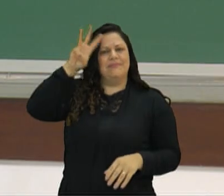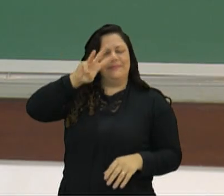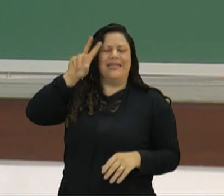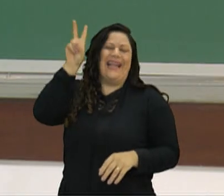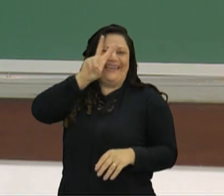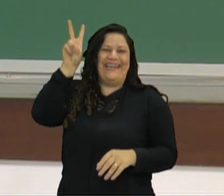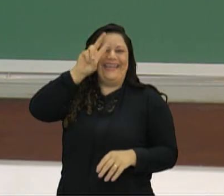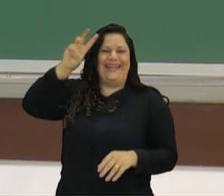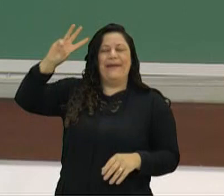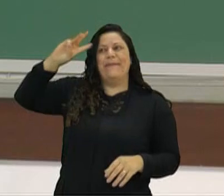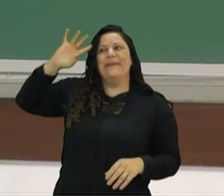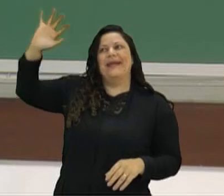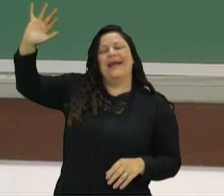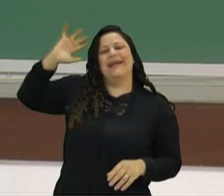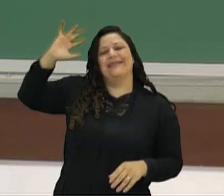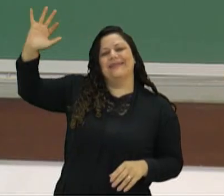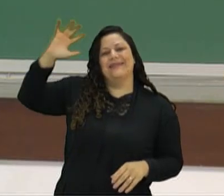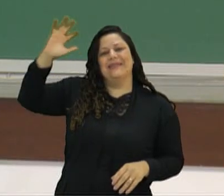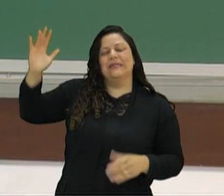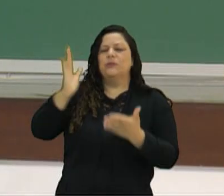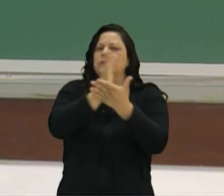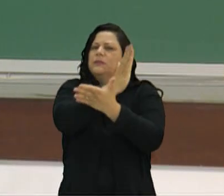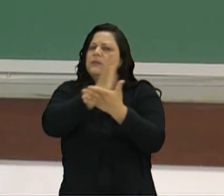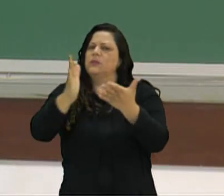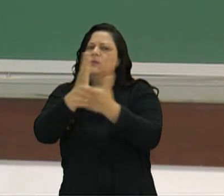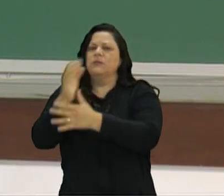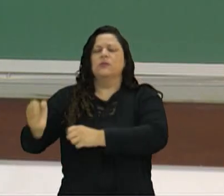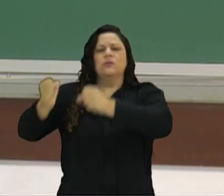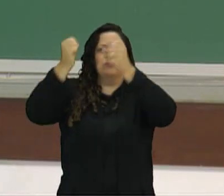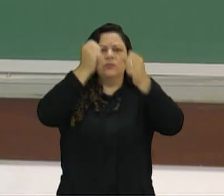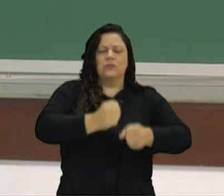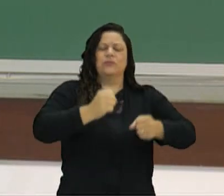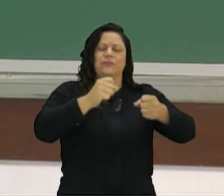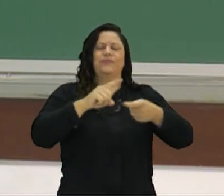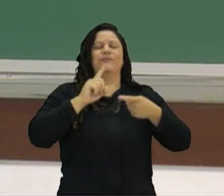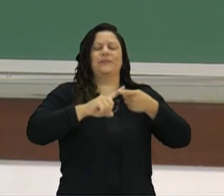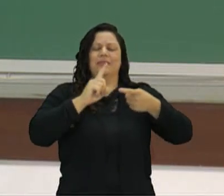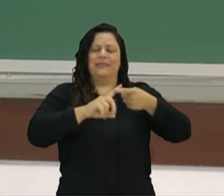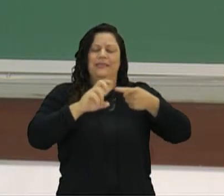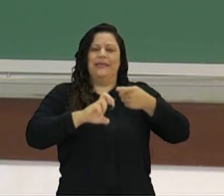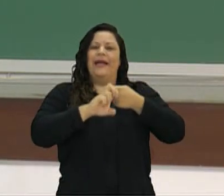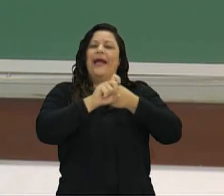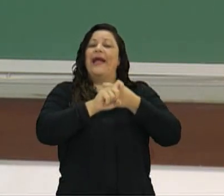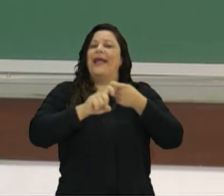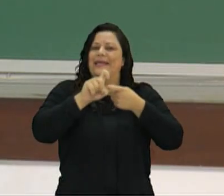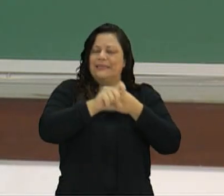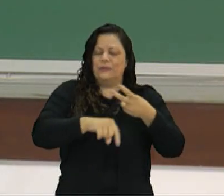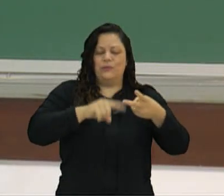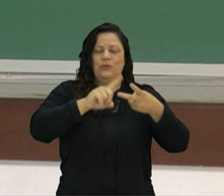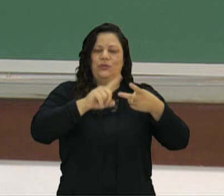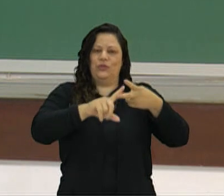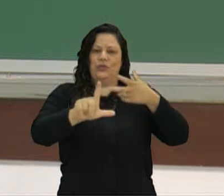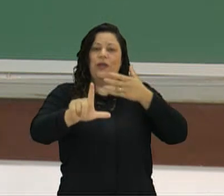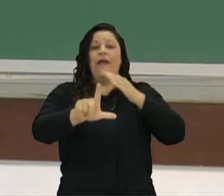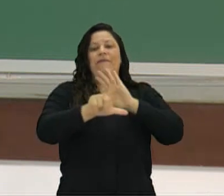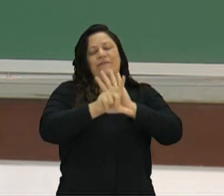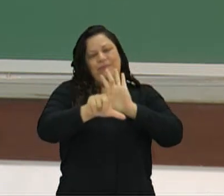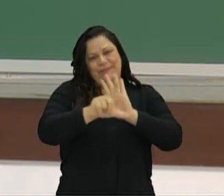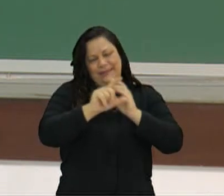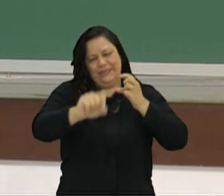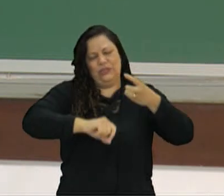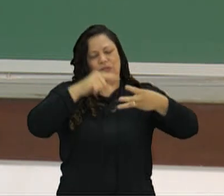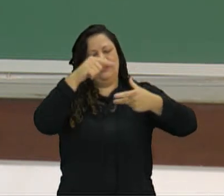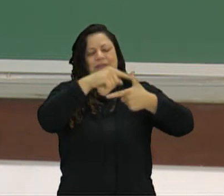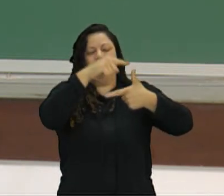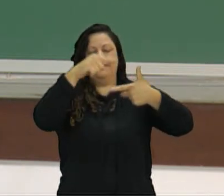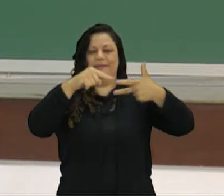dos poderes, a divisão dos poderes, né? Poder executivo, poder legislativo, poder judiciário.